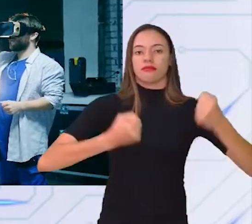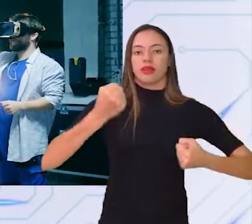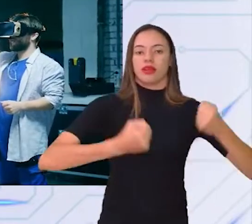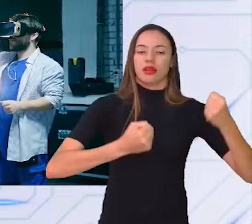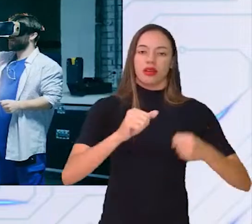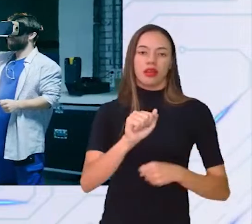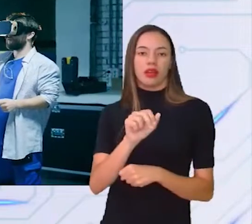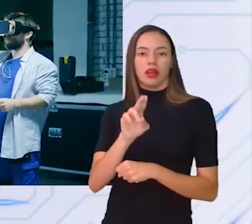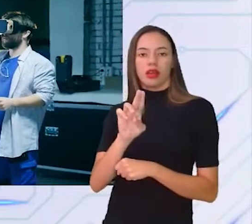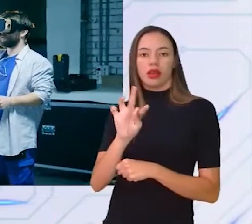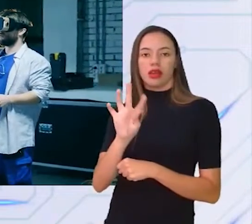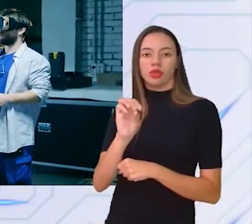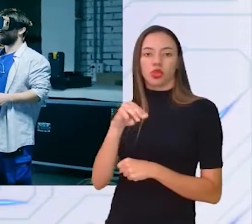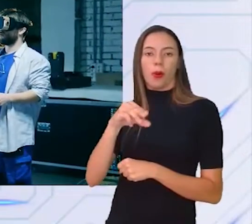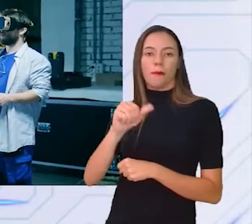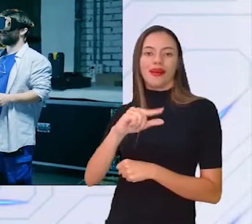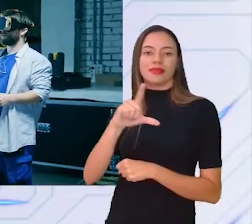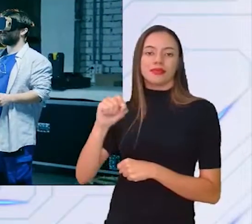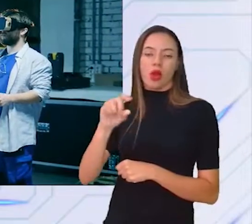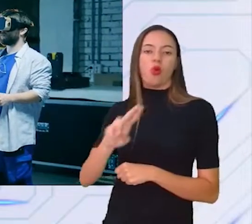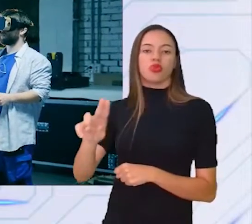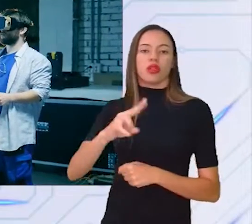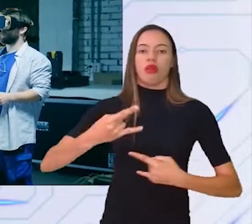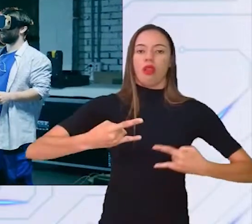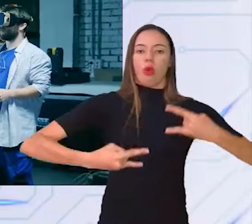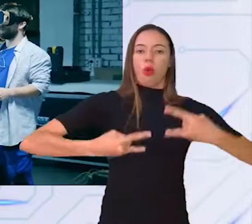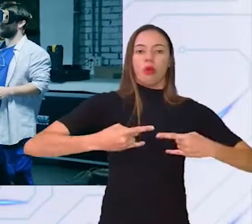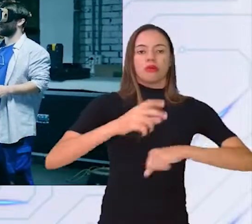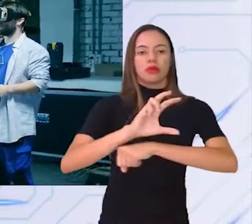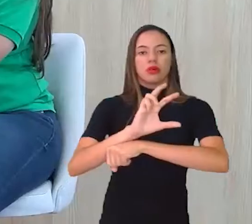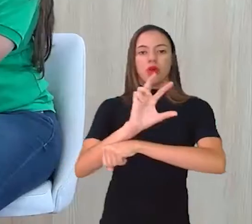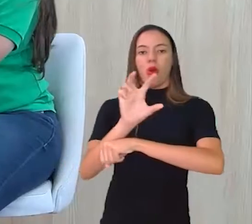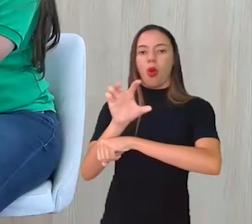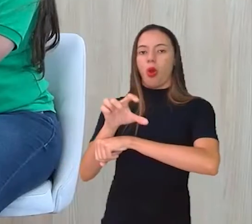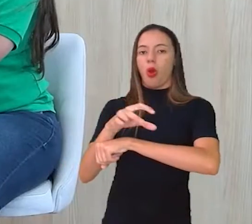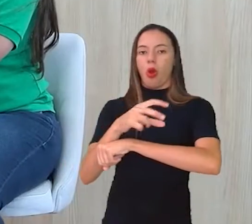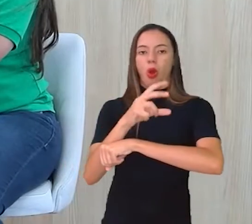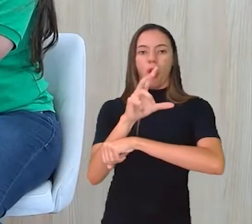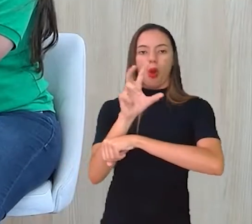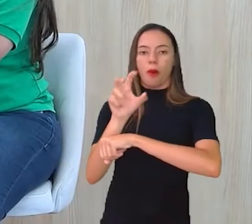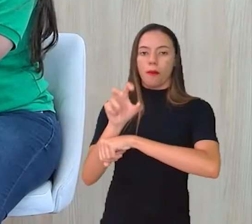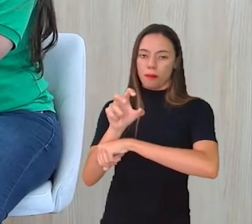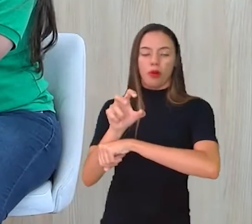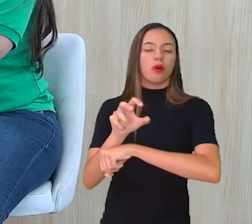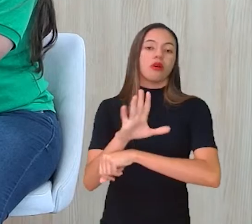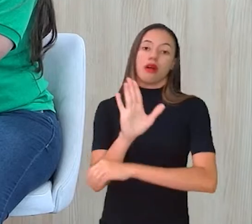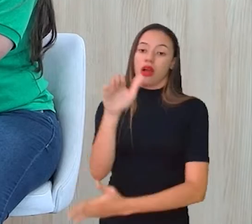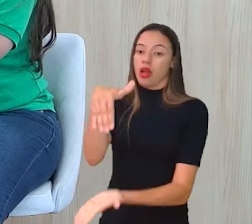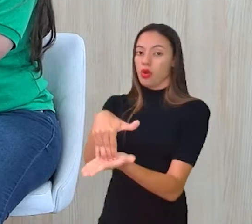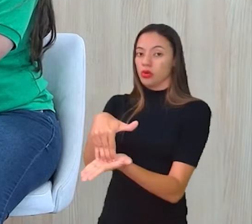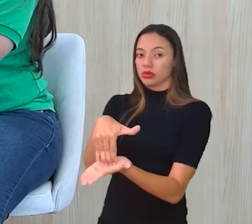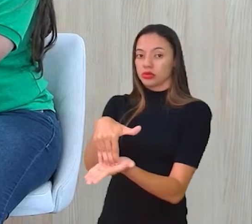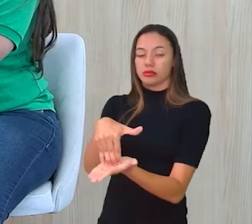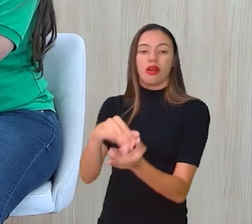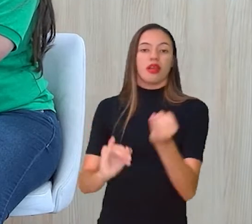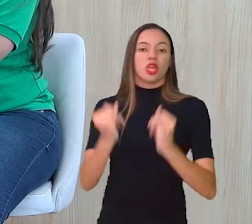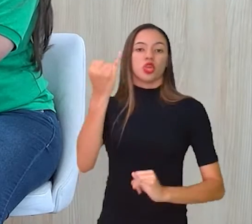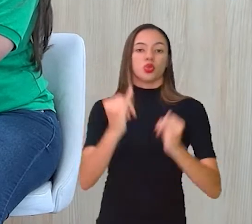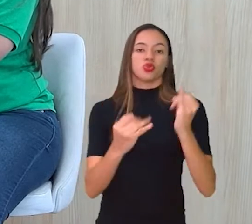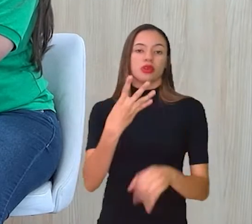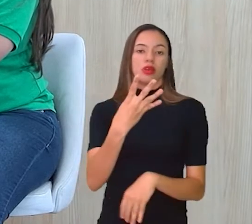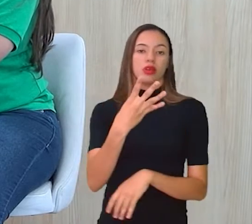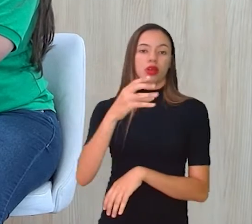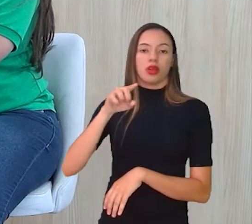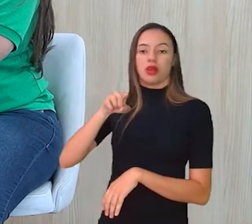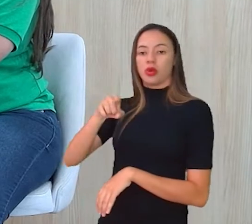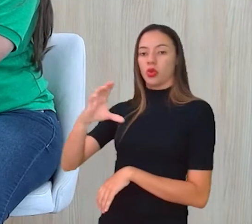onde entram os robôs, não é isso? E nessa última agora, que é que a gente conhece como a Indústria 4.0,